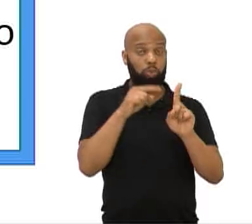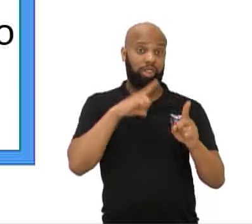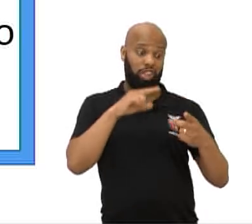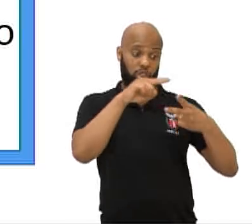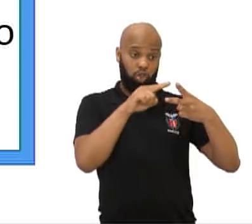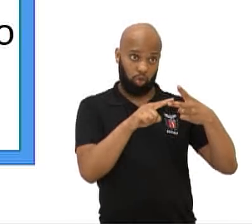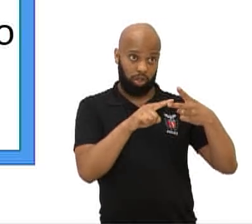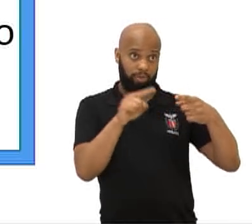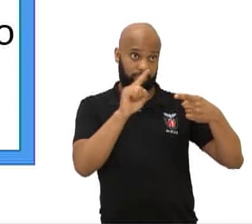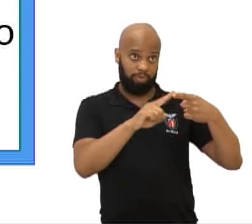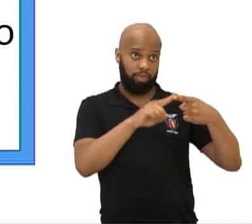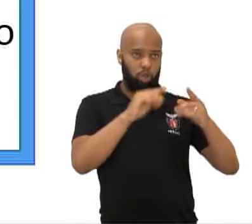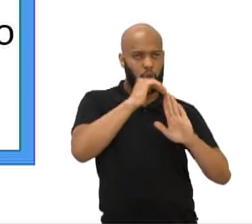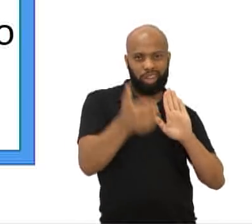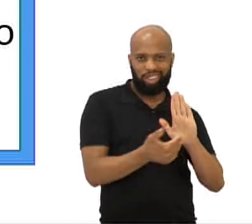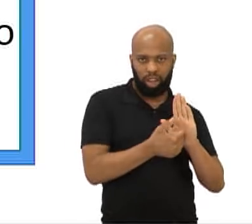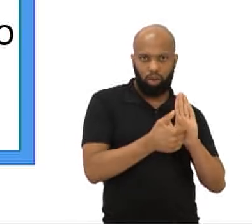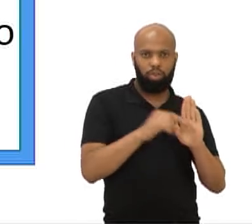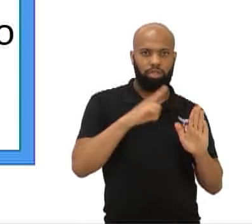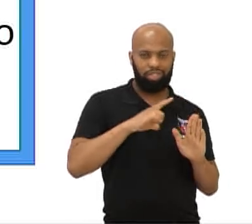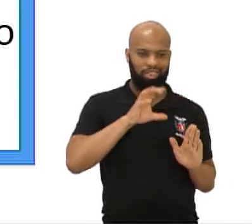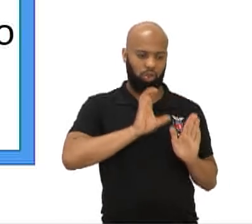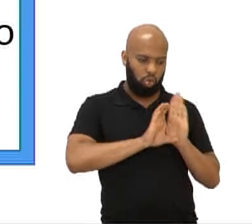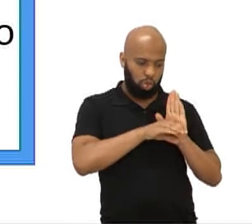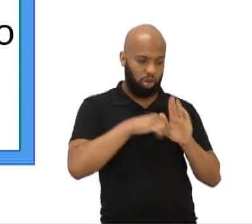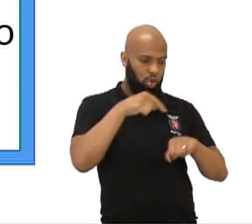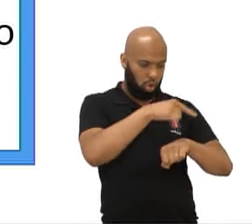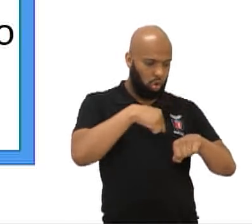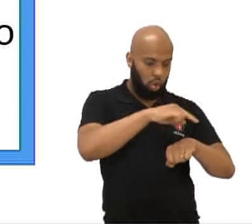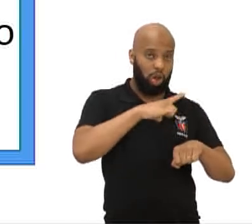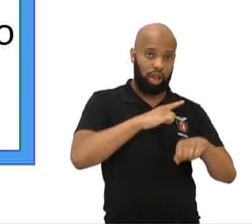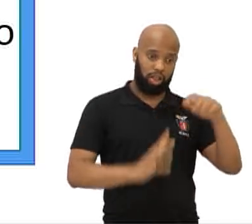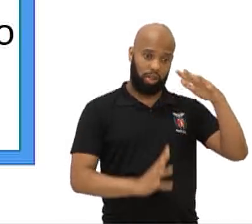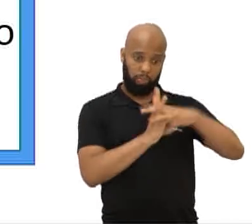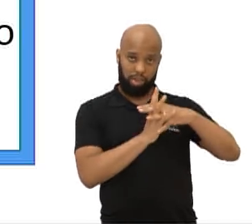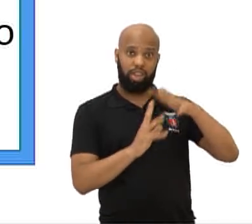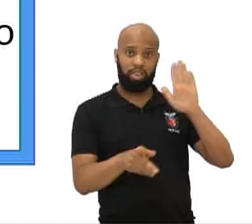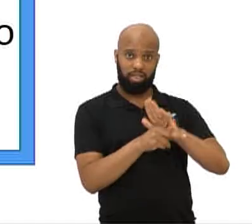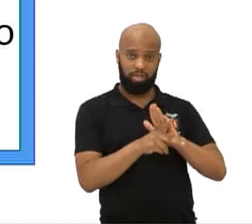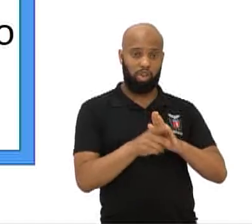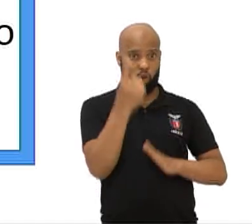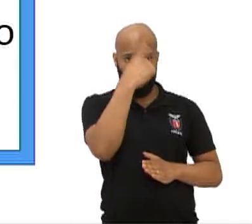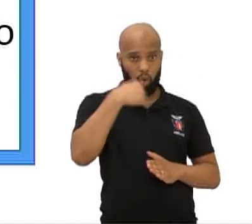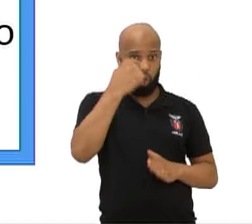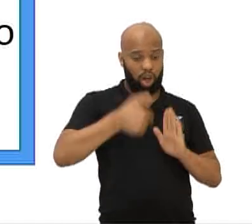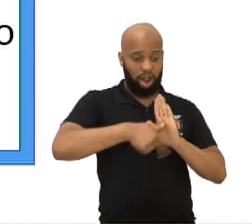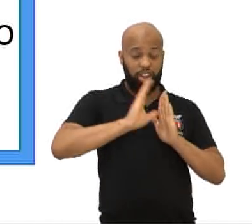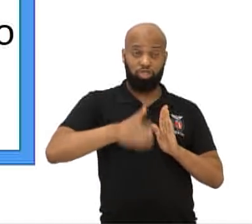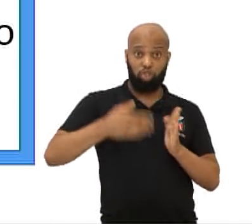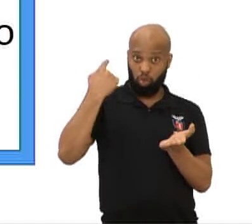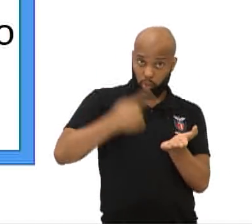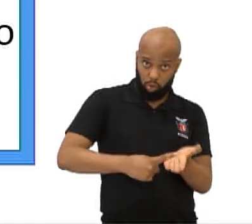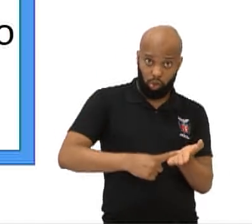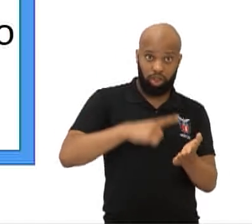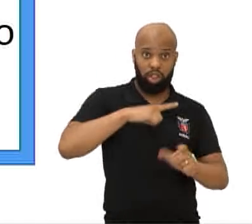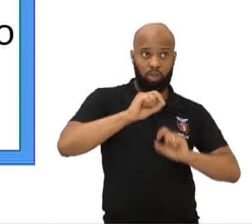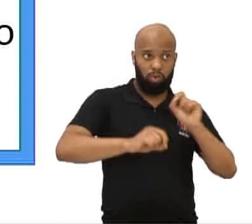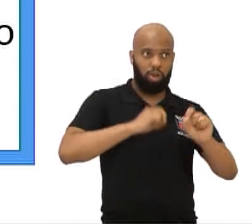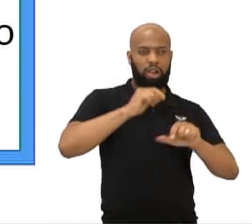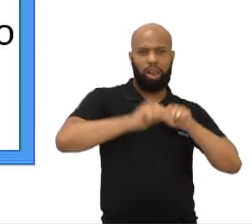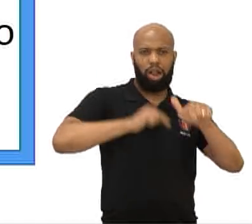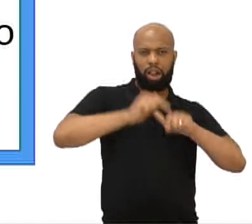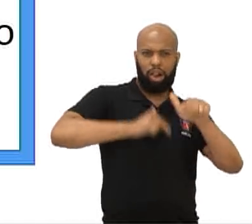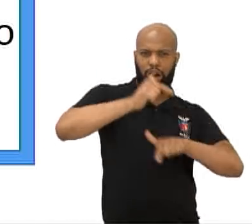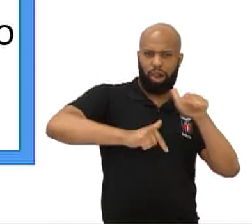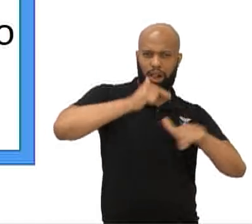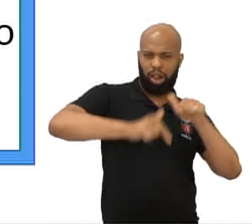mais-valia. A mais-valia absoluta, quando as horas de trabalho excedem a jornada, então a mais-valia absoluta é quando o trabalhador